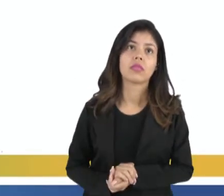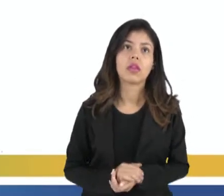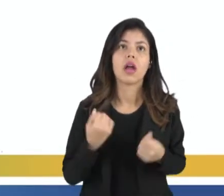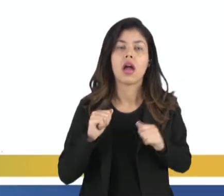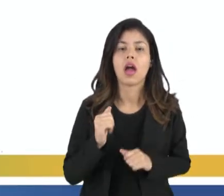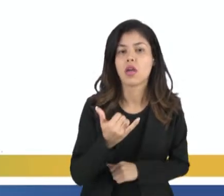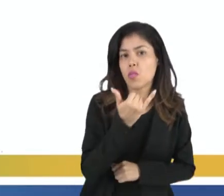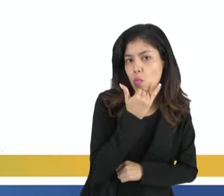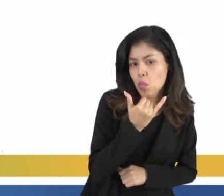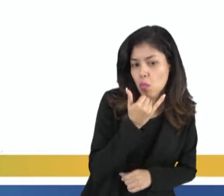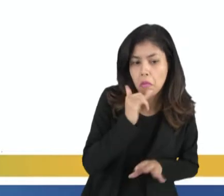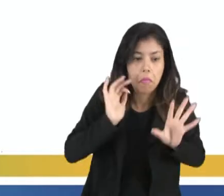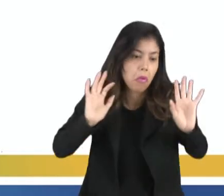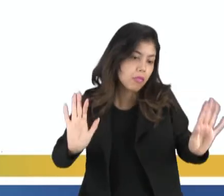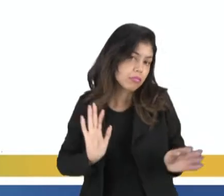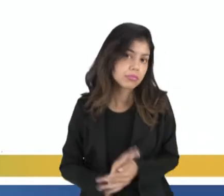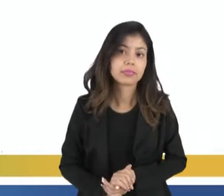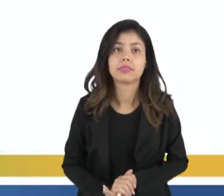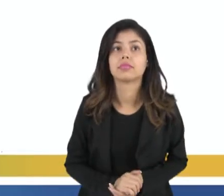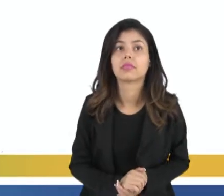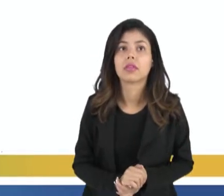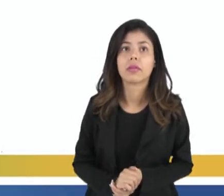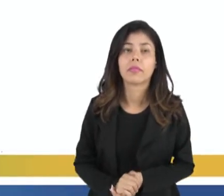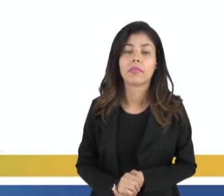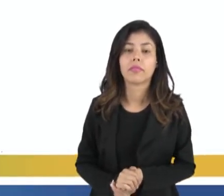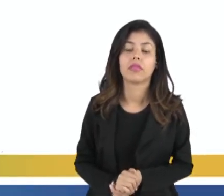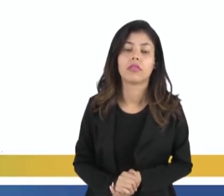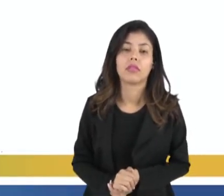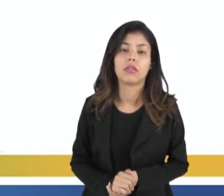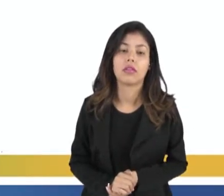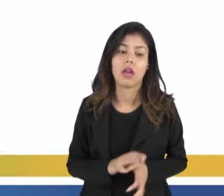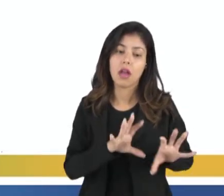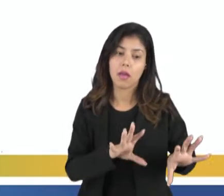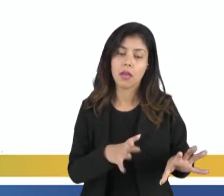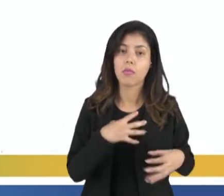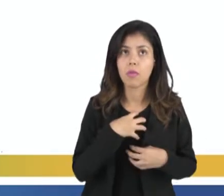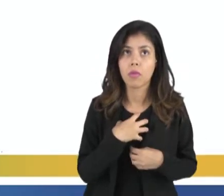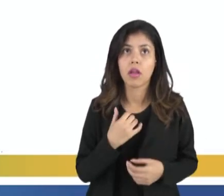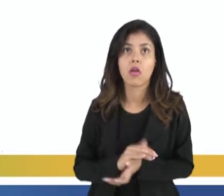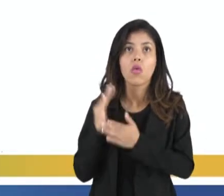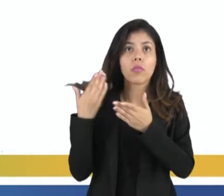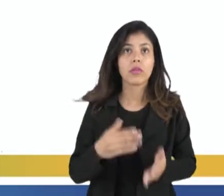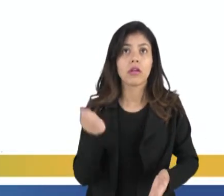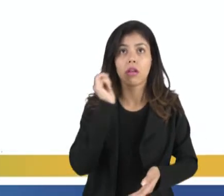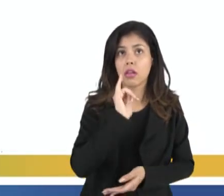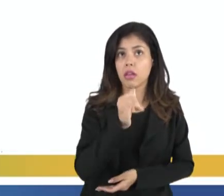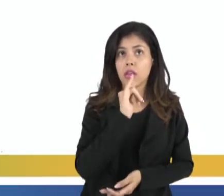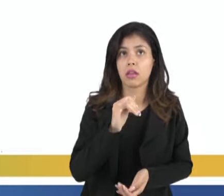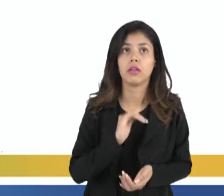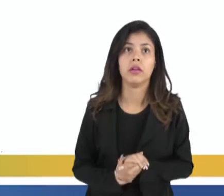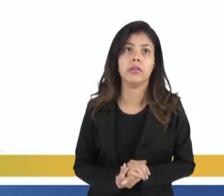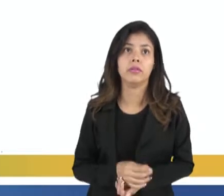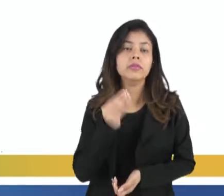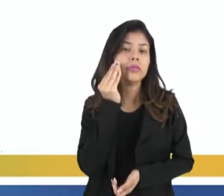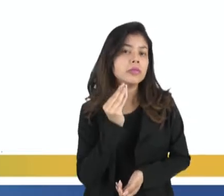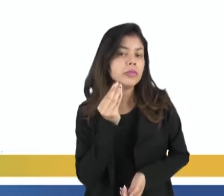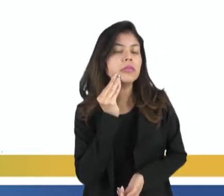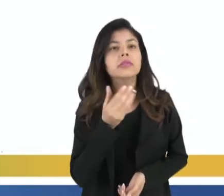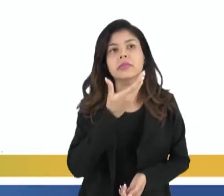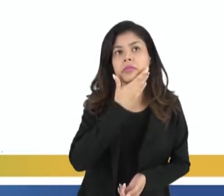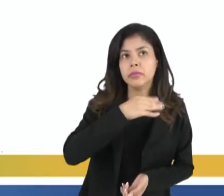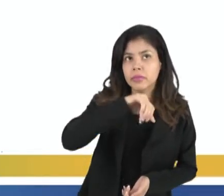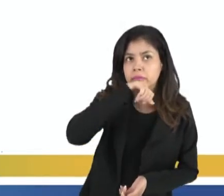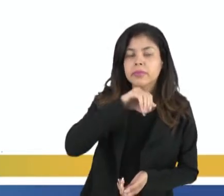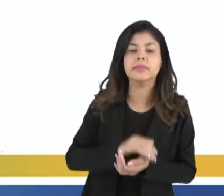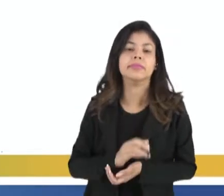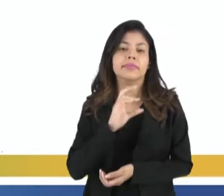que lhe servirão de desculpas, né, ali para aquele momento. O objetivo dessa narrativa é o convencimento